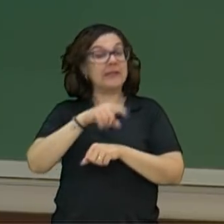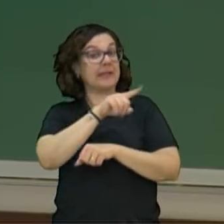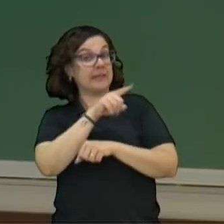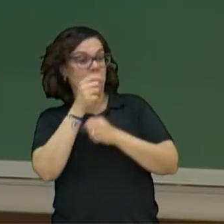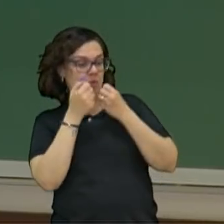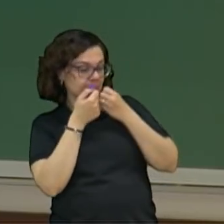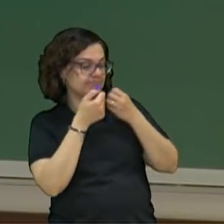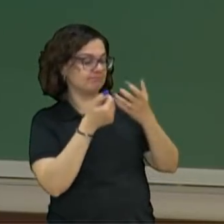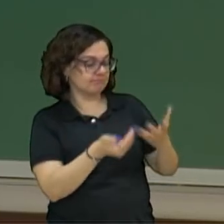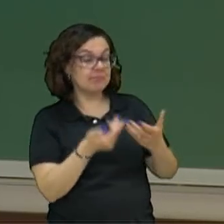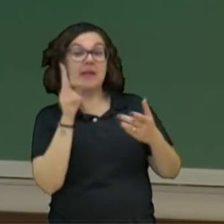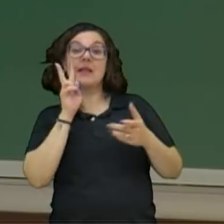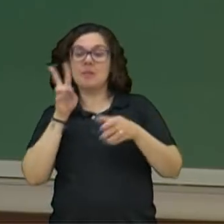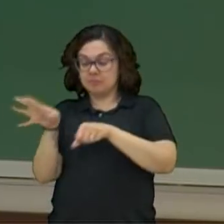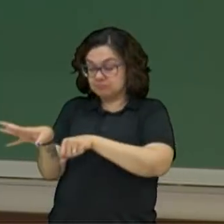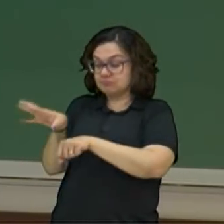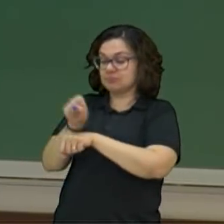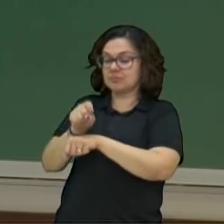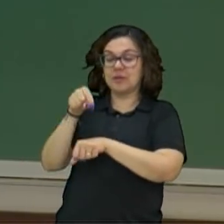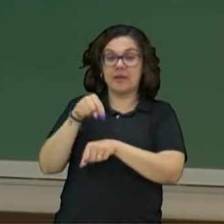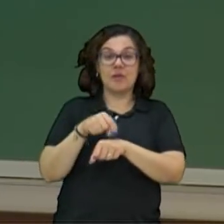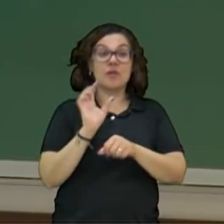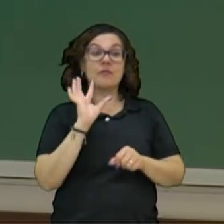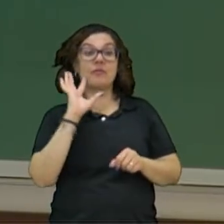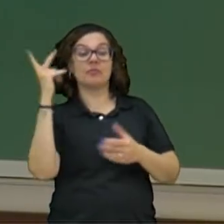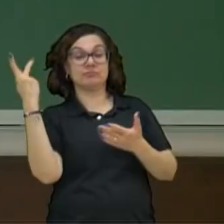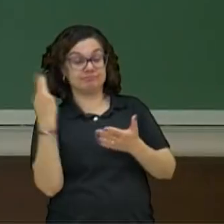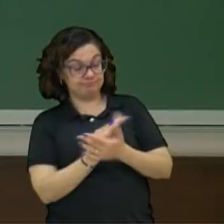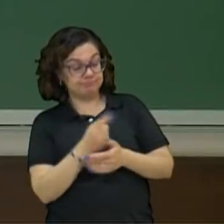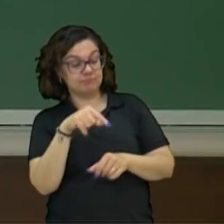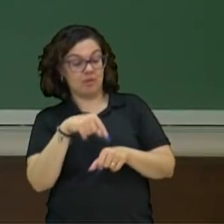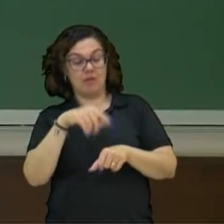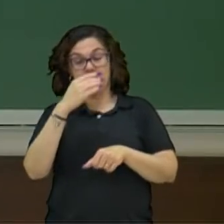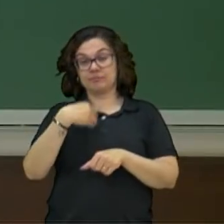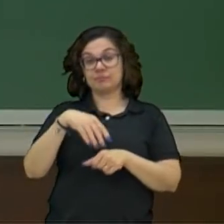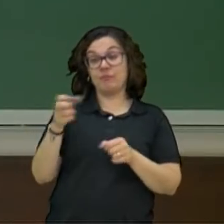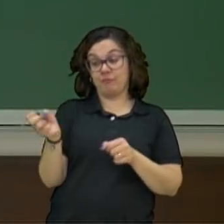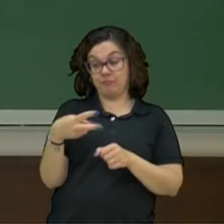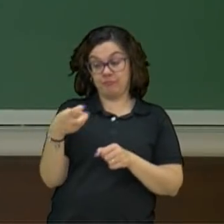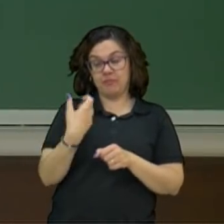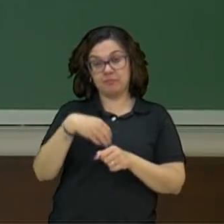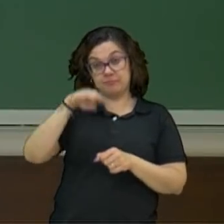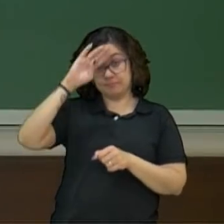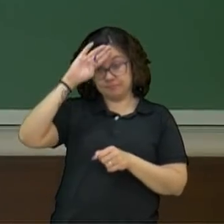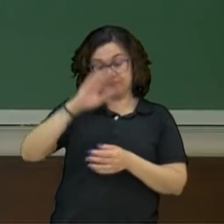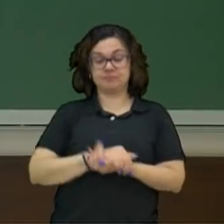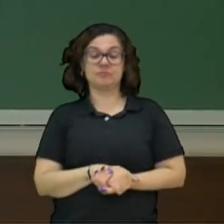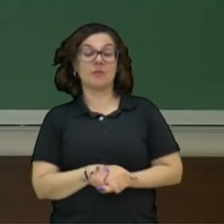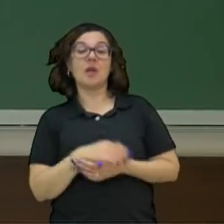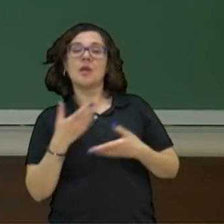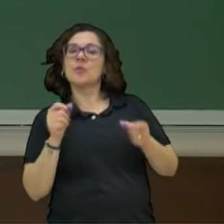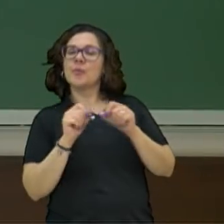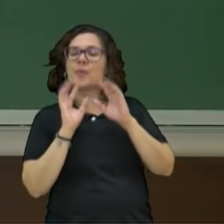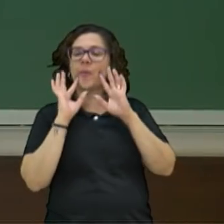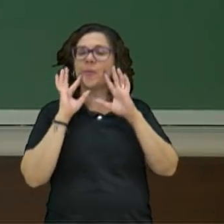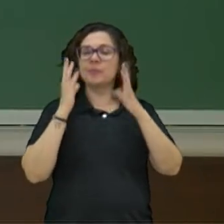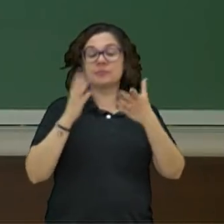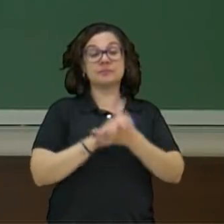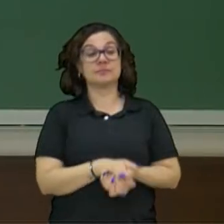só transmite. Quem causa a febre amarela é um vírus, tá? E o que acontece, então, para fazer essa